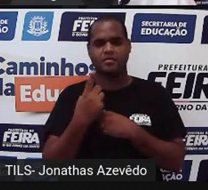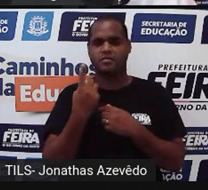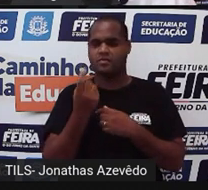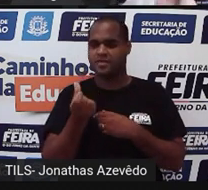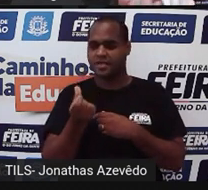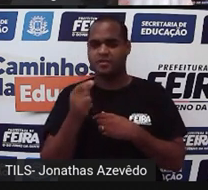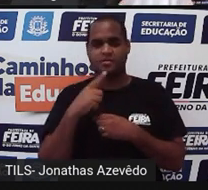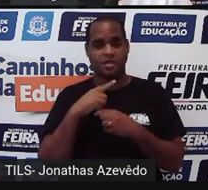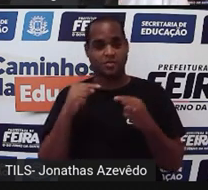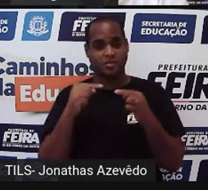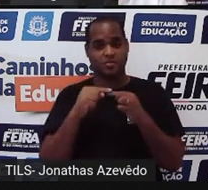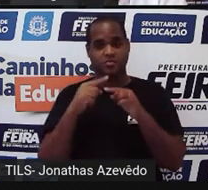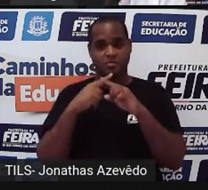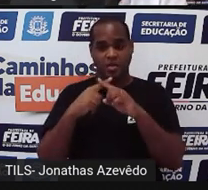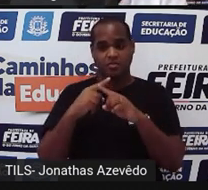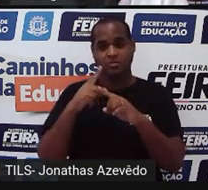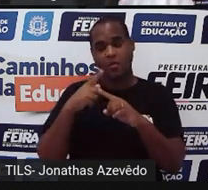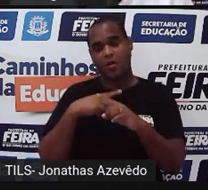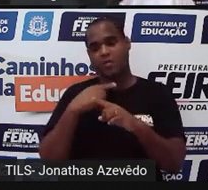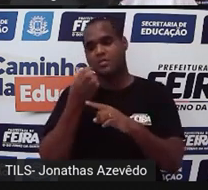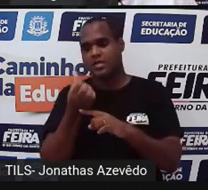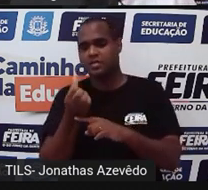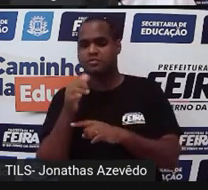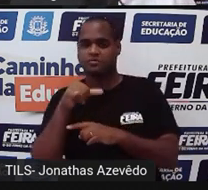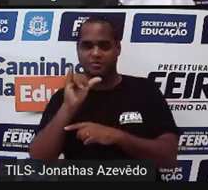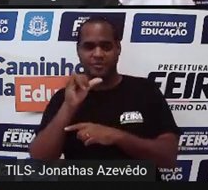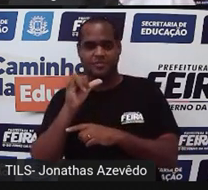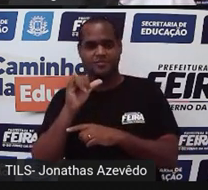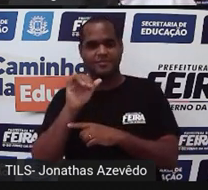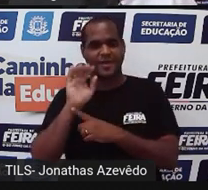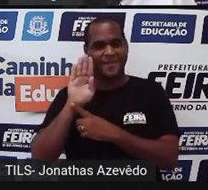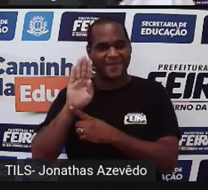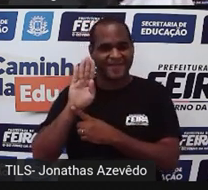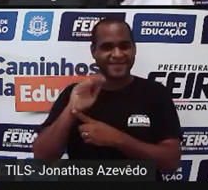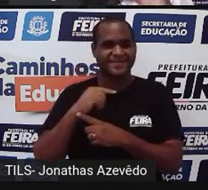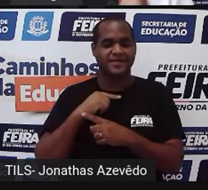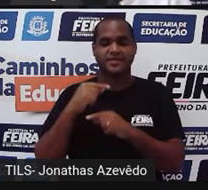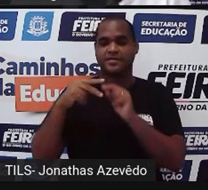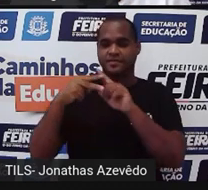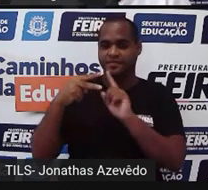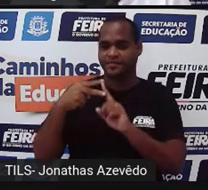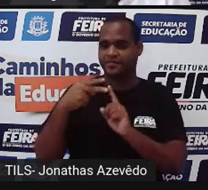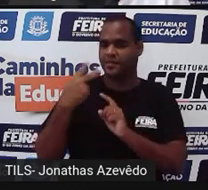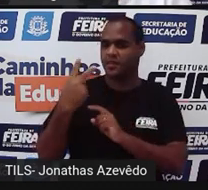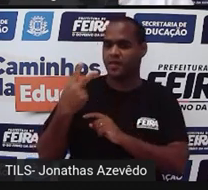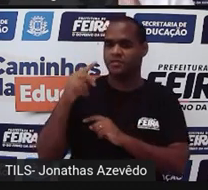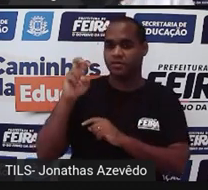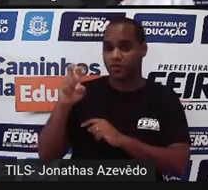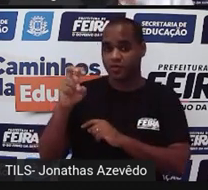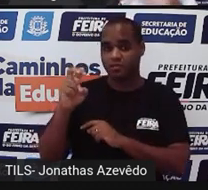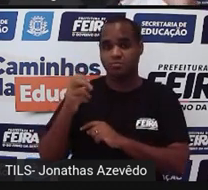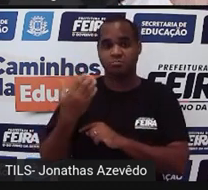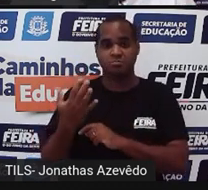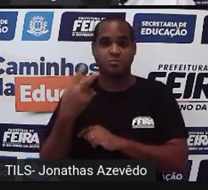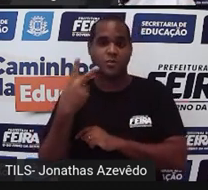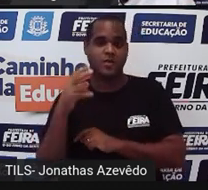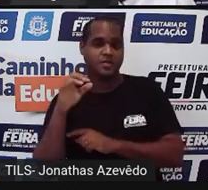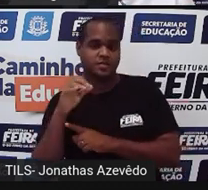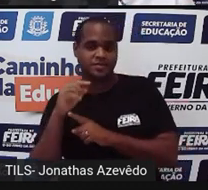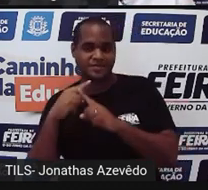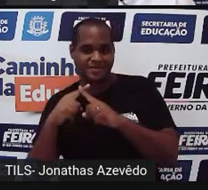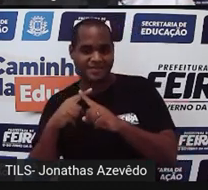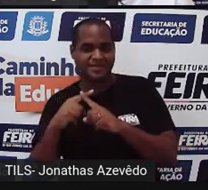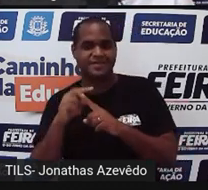para x, 6 para y. Letra B, o par 2, 5, 2 para